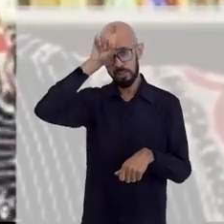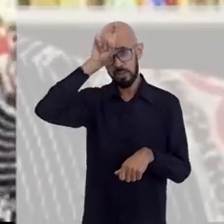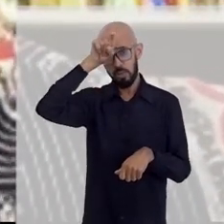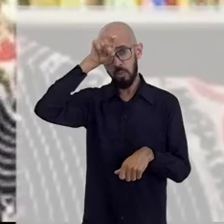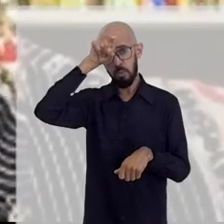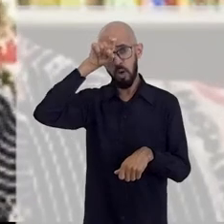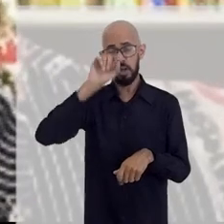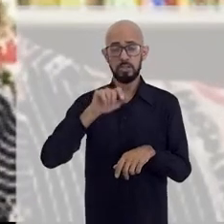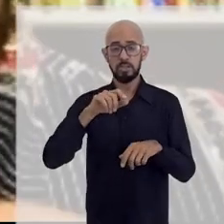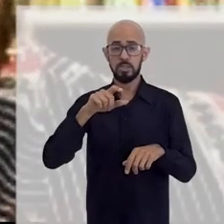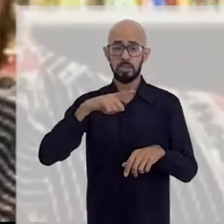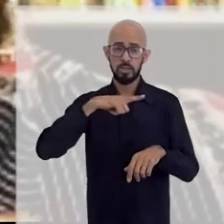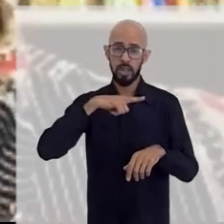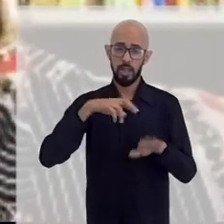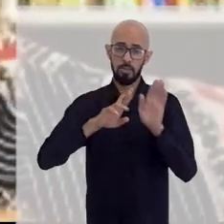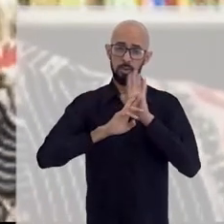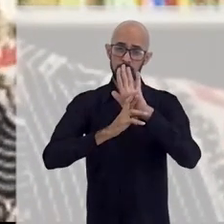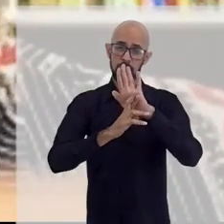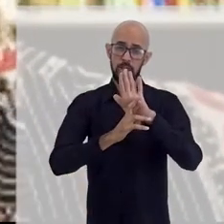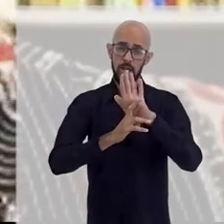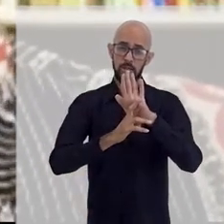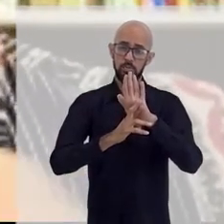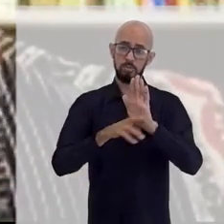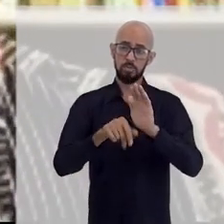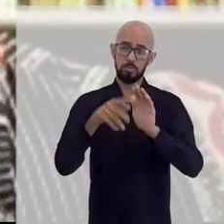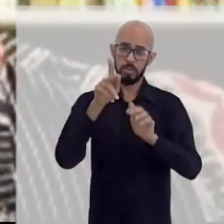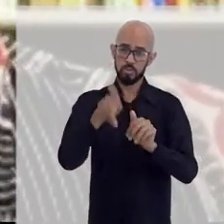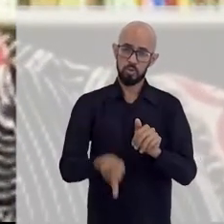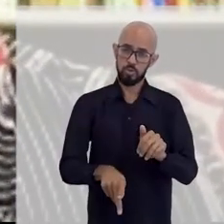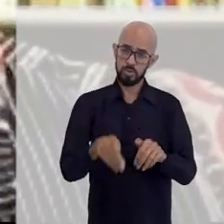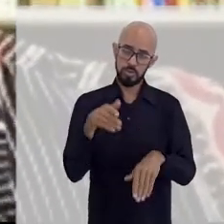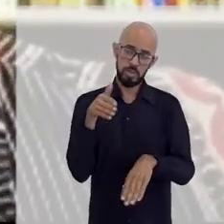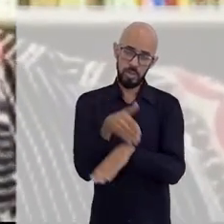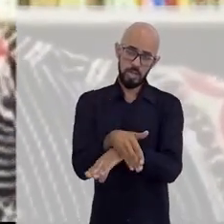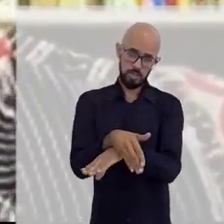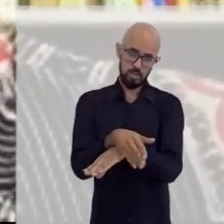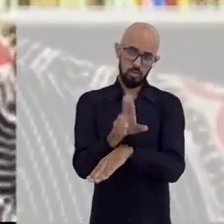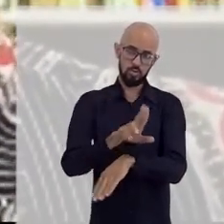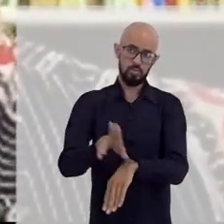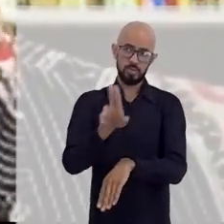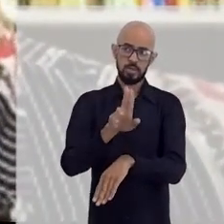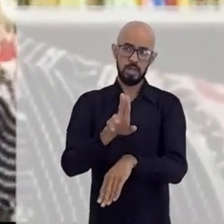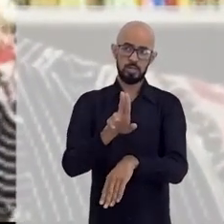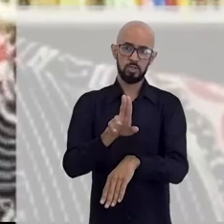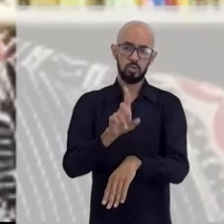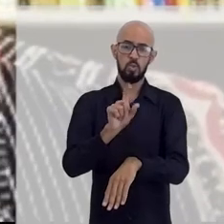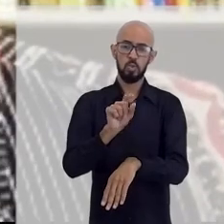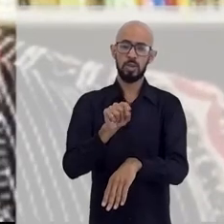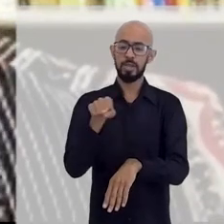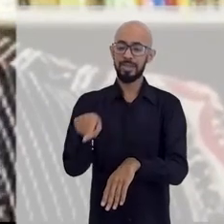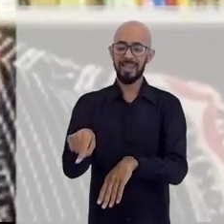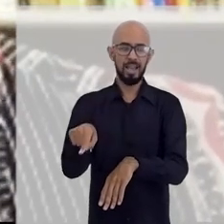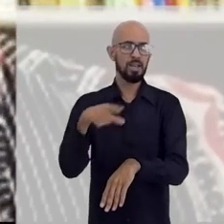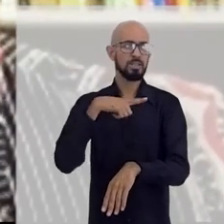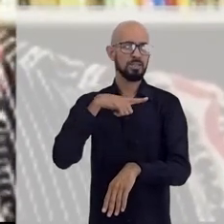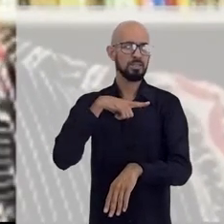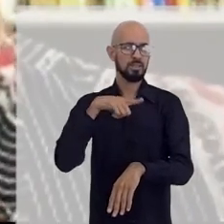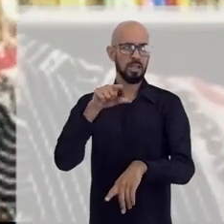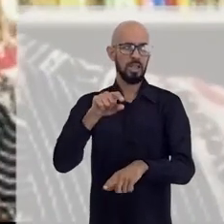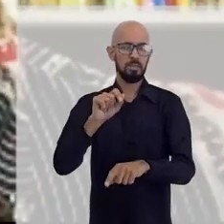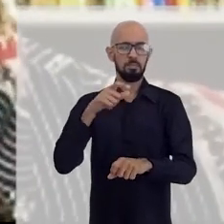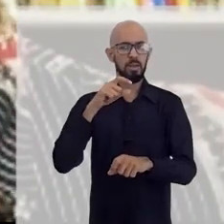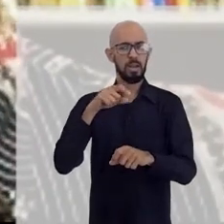coletivos que estão hoje representados por pessoas desses coletivos que chegam à universidade. Então, o que essas pessoas trazem para que a